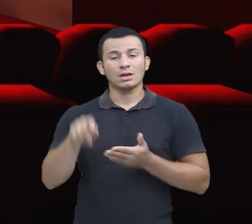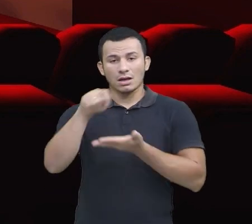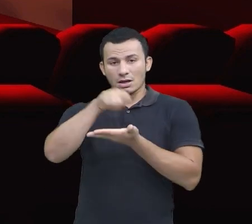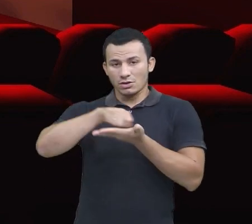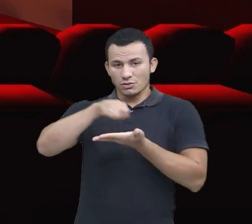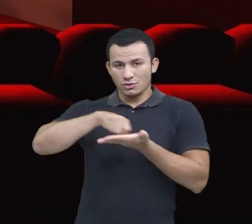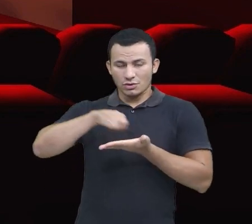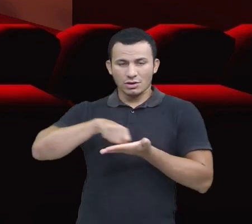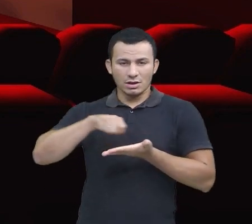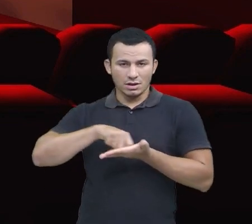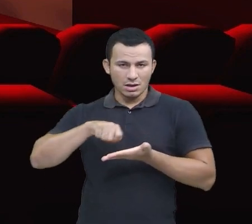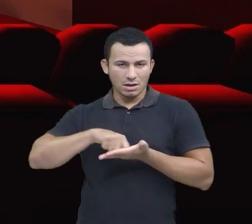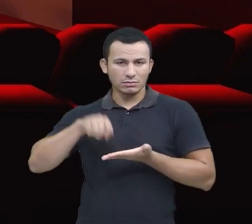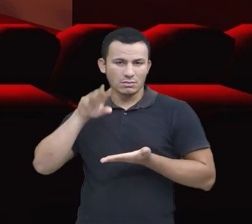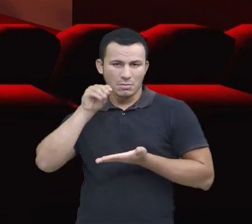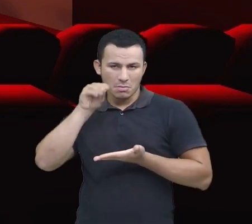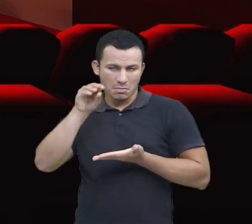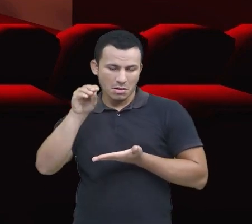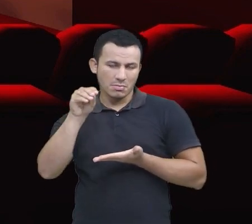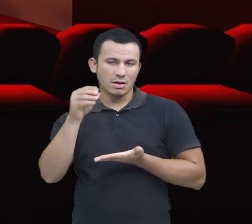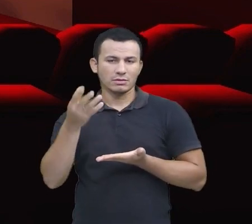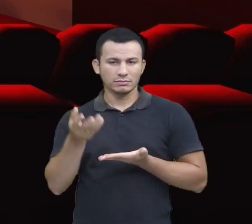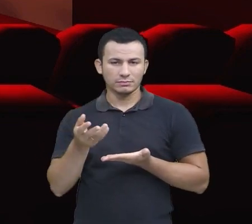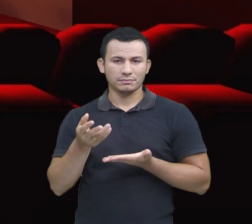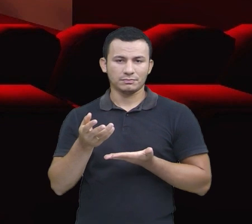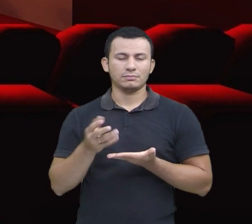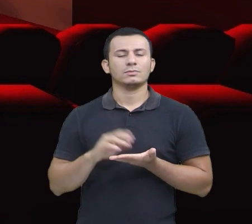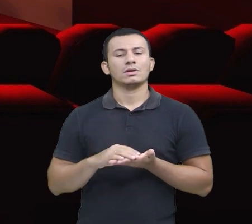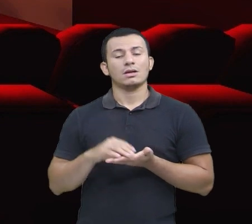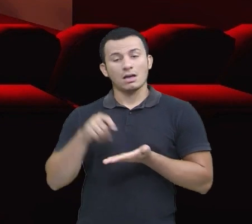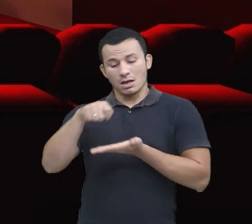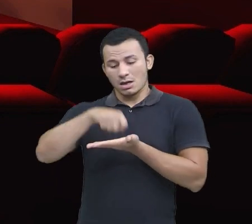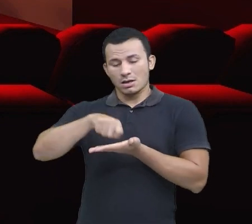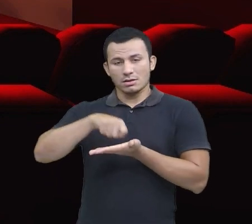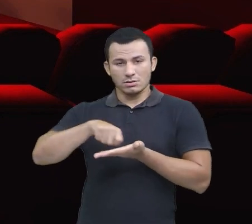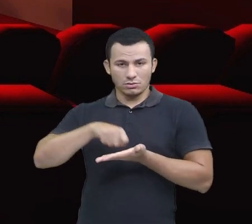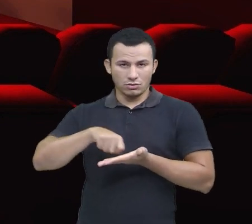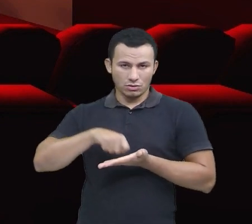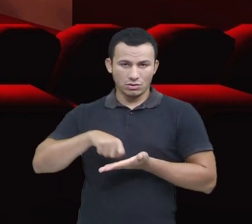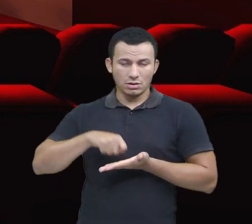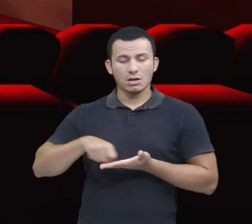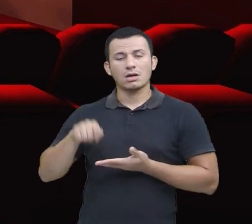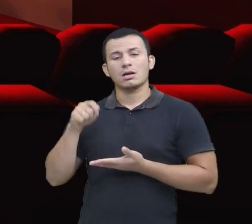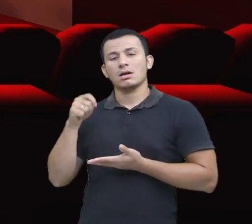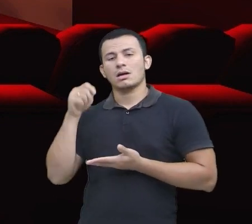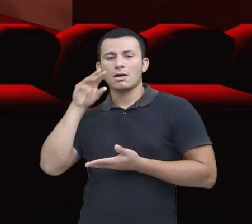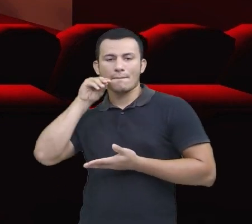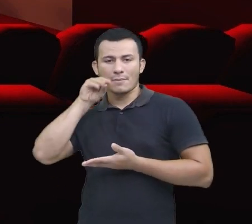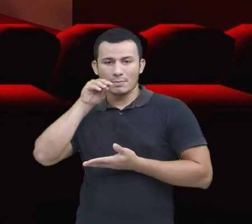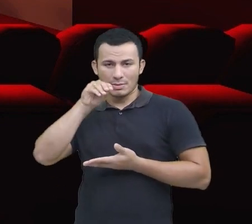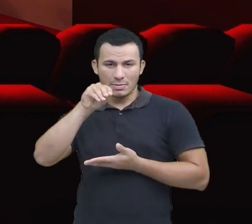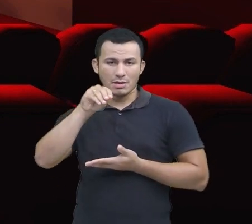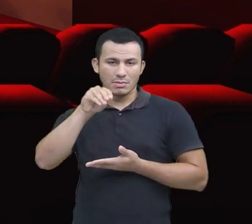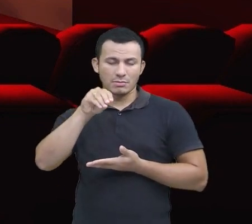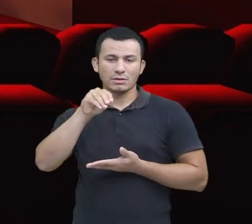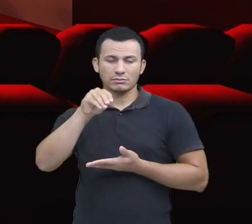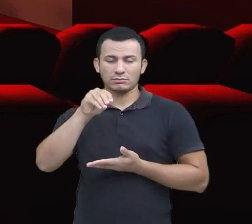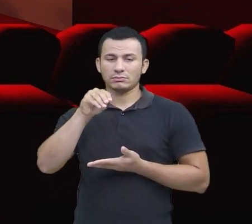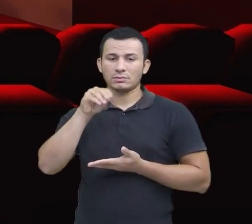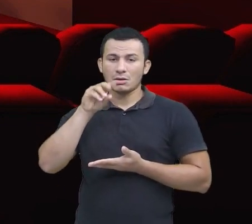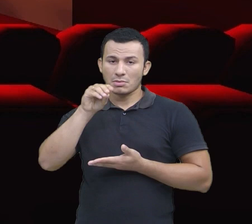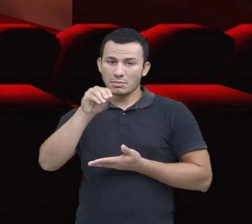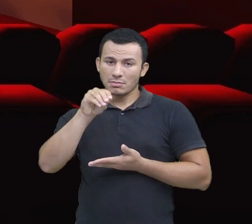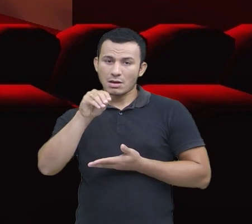escrita verbal, lembrando vocês que a linguagem verbal escrita, ela é representada,